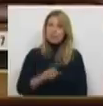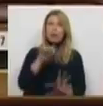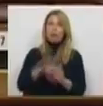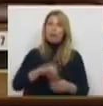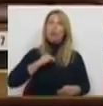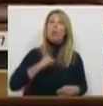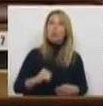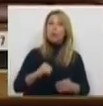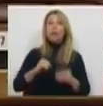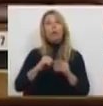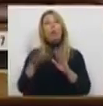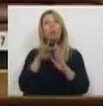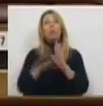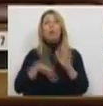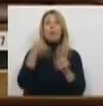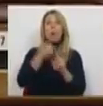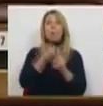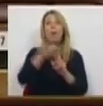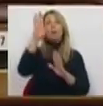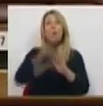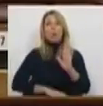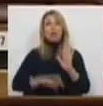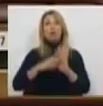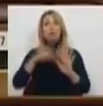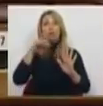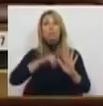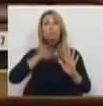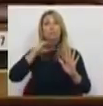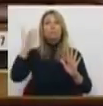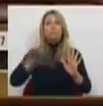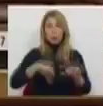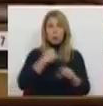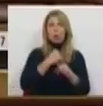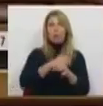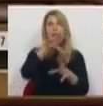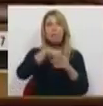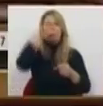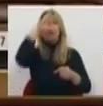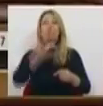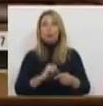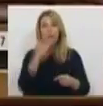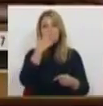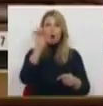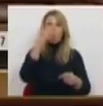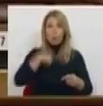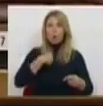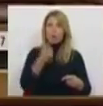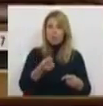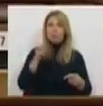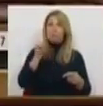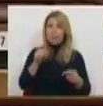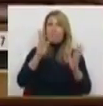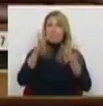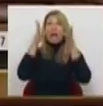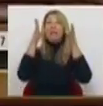votaram contra o programa de combate à precariedade no Estado. E se eu disse que isso nos deveria merecer atenção, Sr. Primeiro-Ministro, é porque